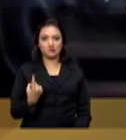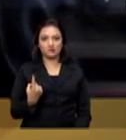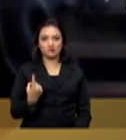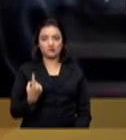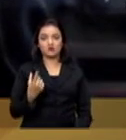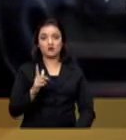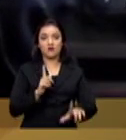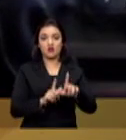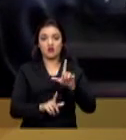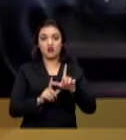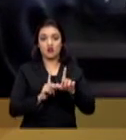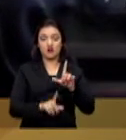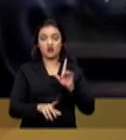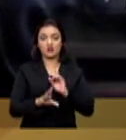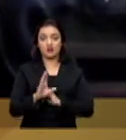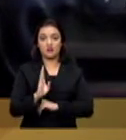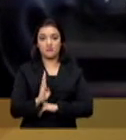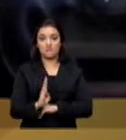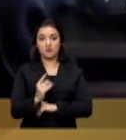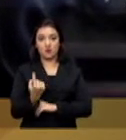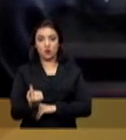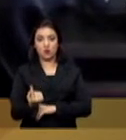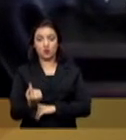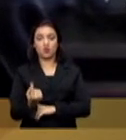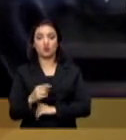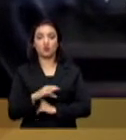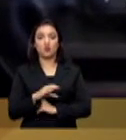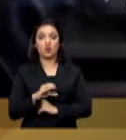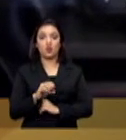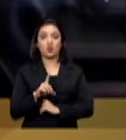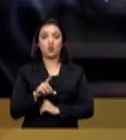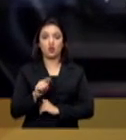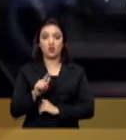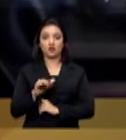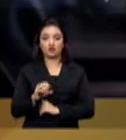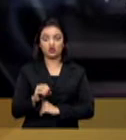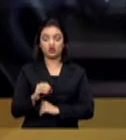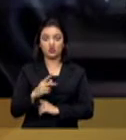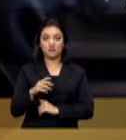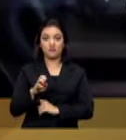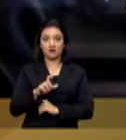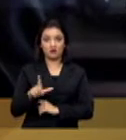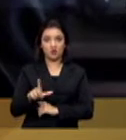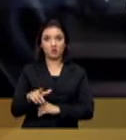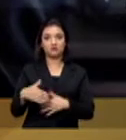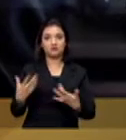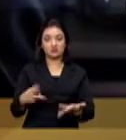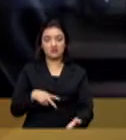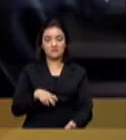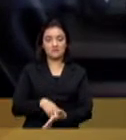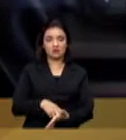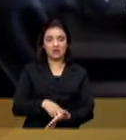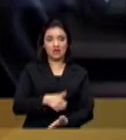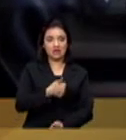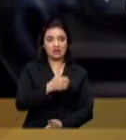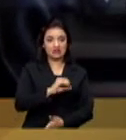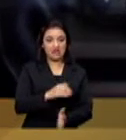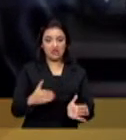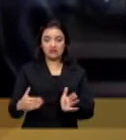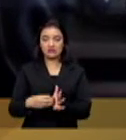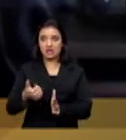B, número 1 do Código Penal. A pena de 10 a 15 anos pela importação